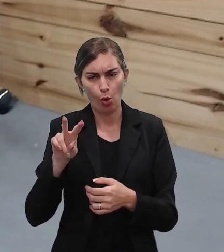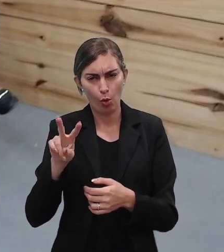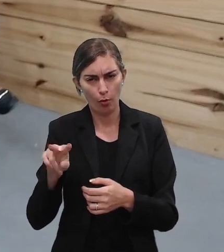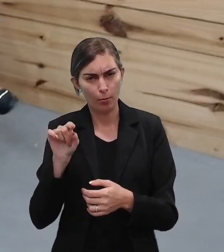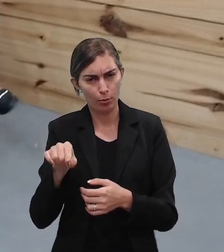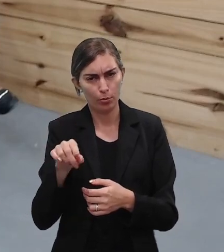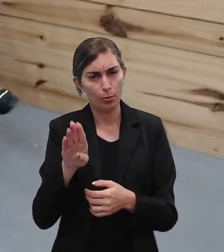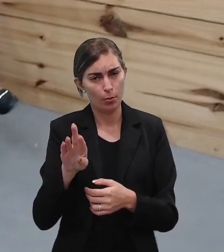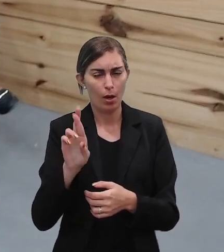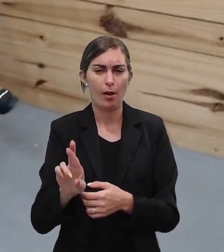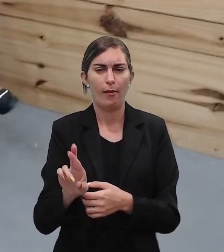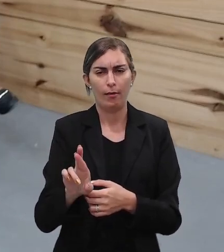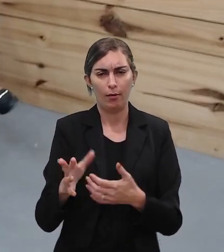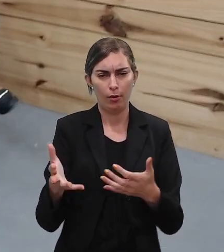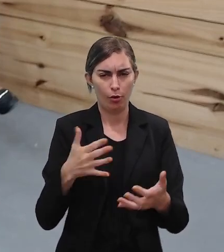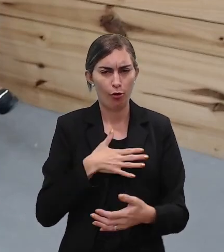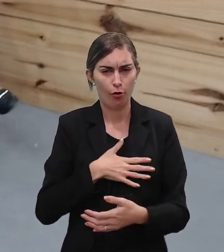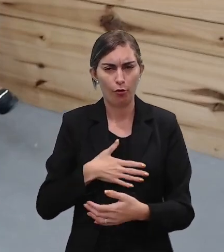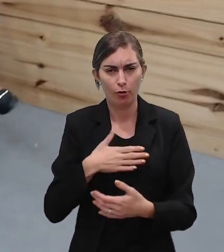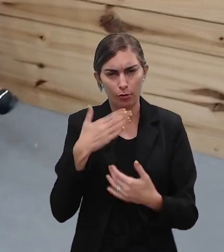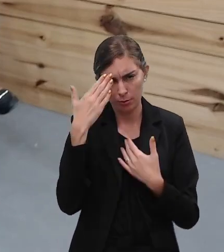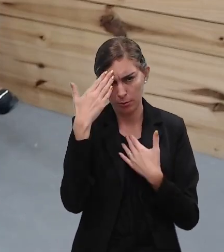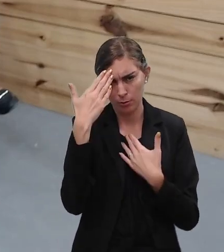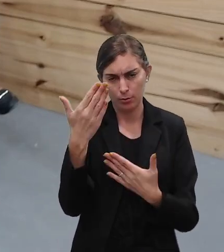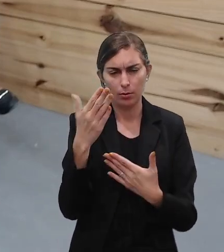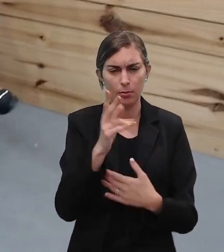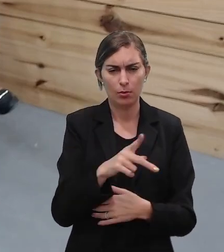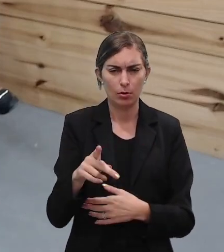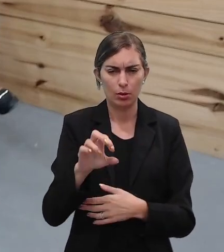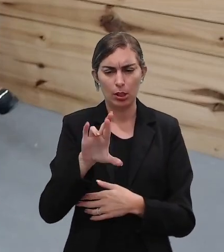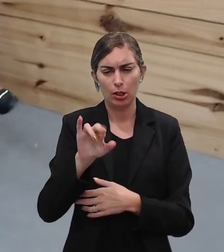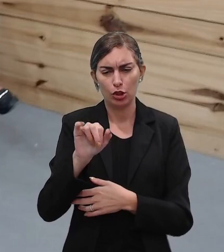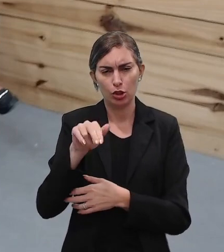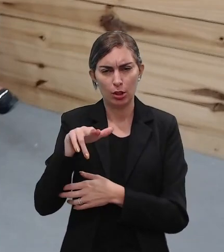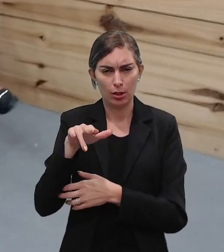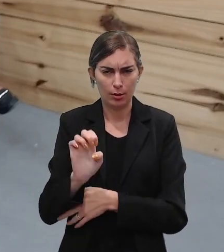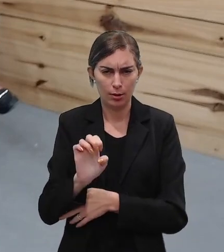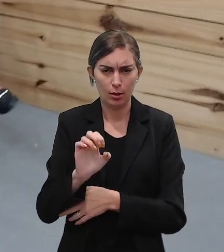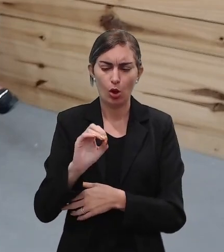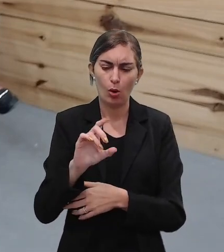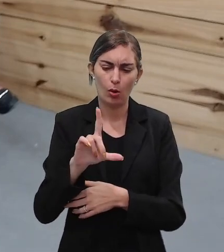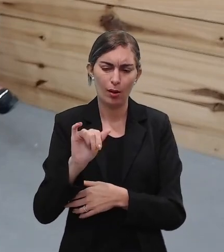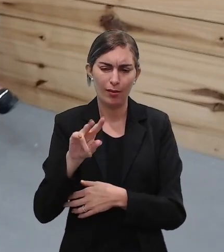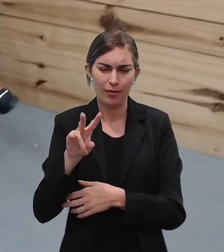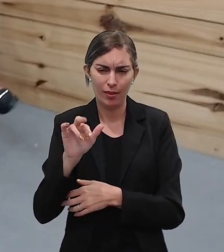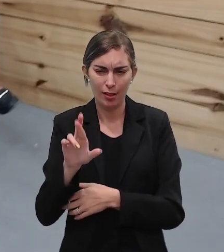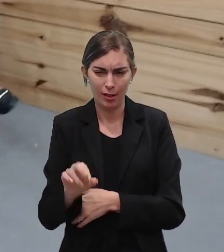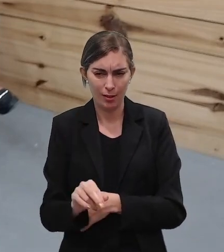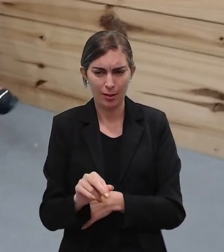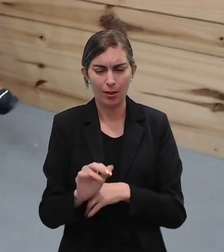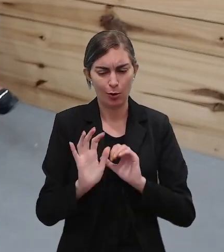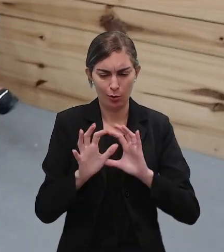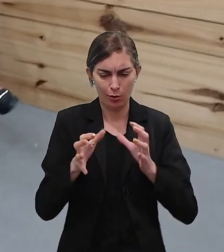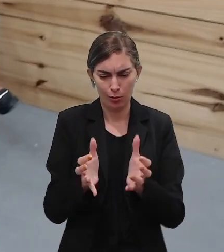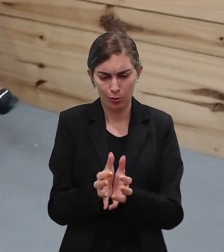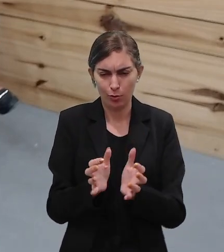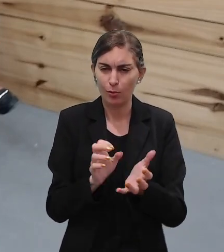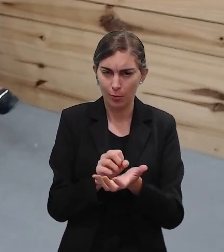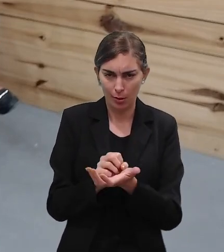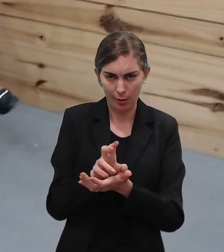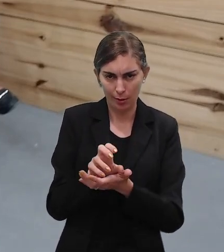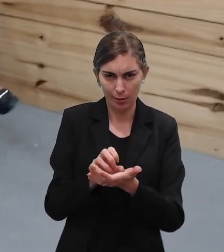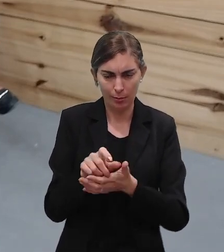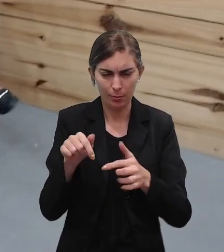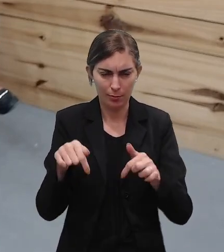educape.educacão.pe.gov.br. Então, eu gostaria de agradecer a professora Cristiana Oliveira, gostaria de agradecer a equipe da ETEPAC, né, por